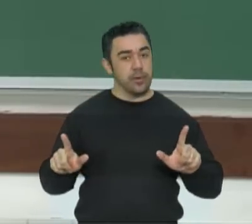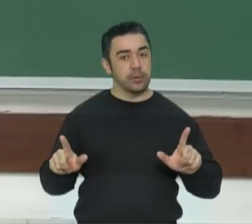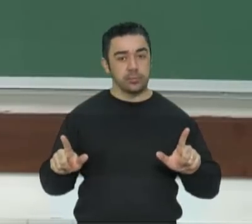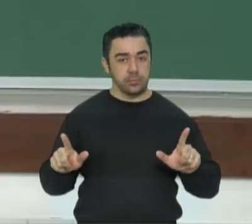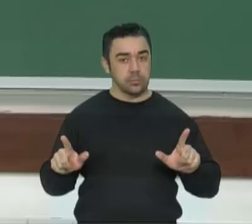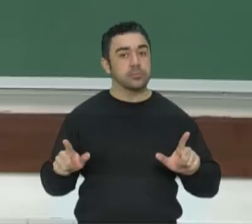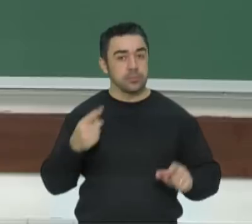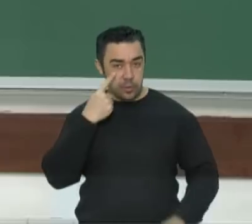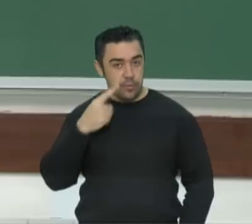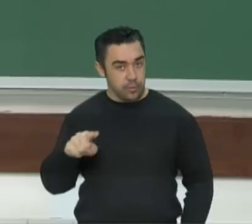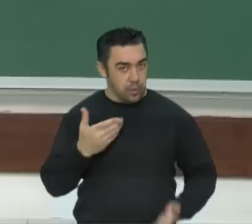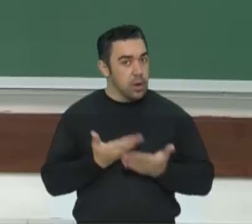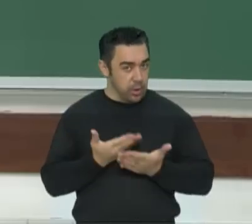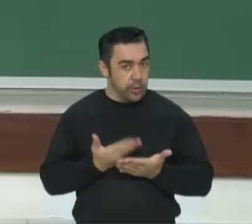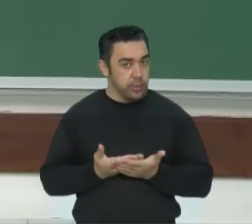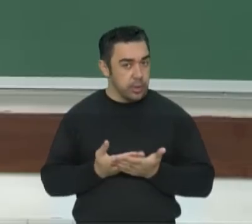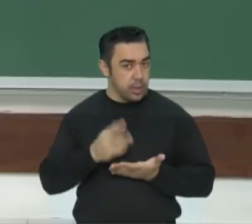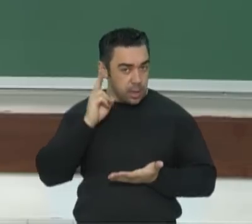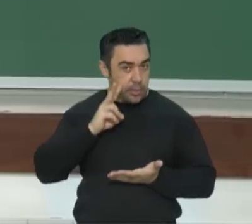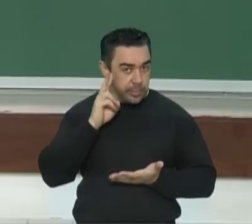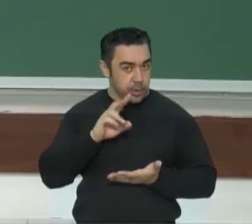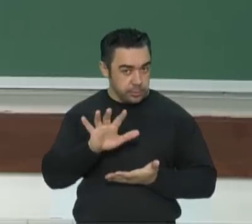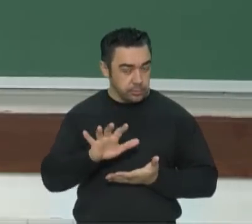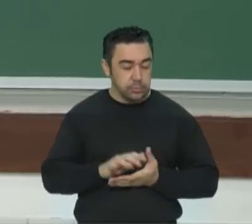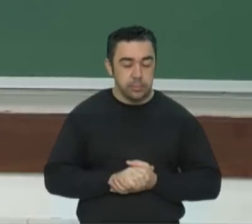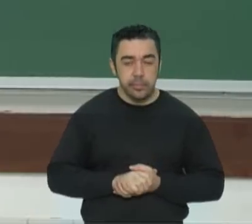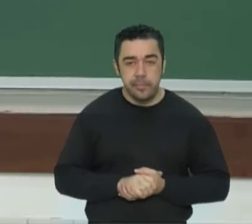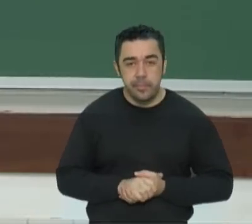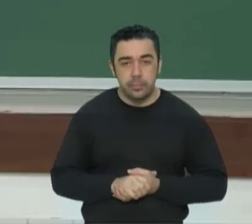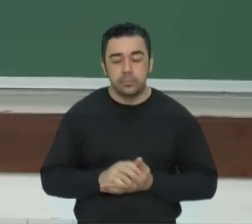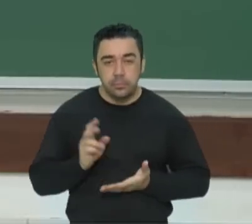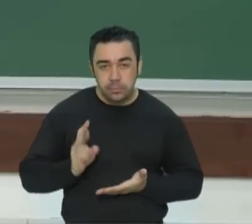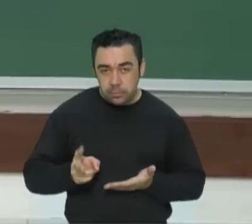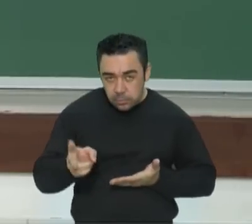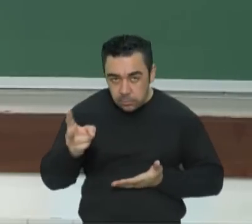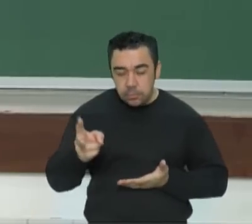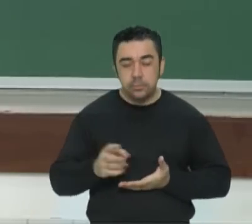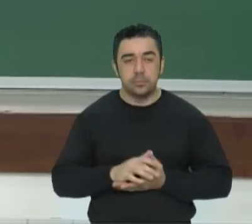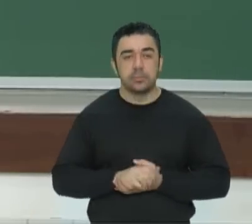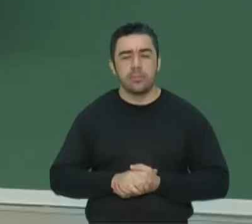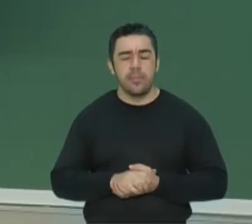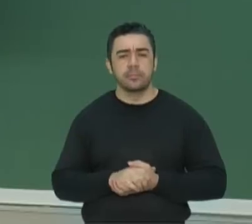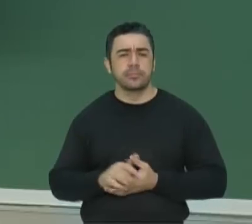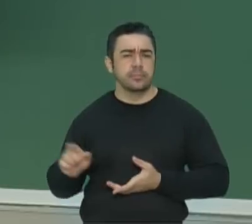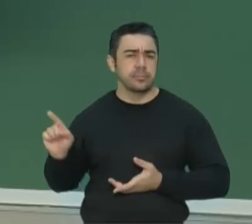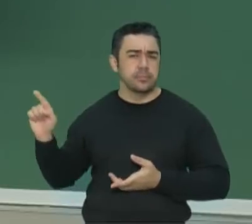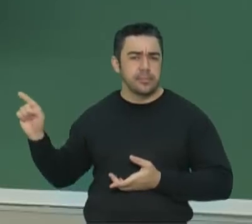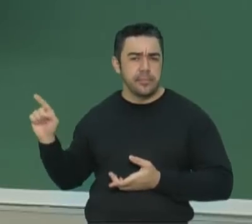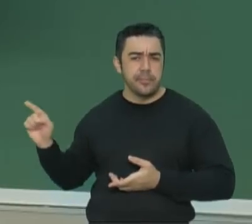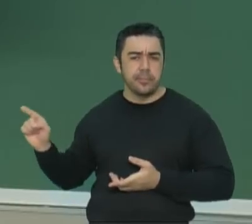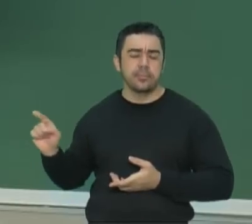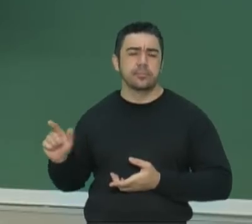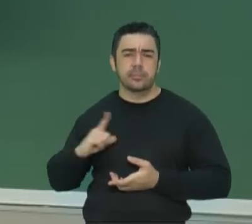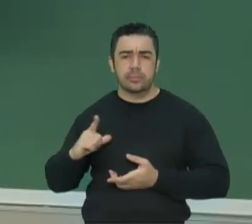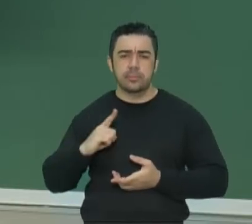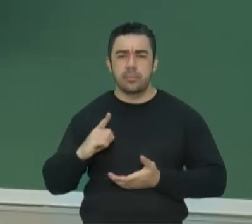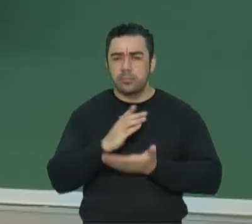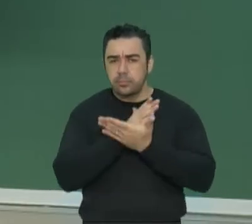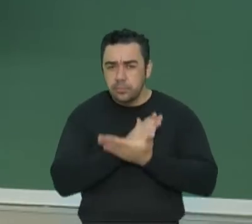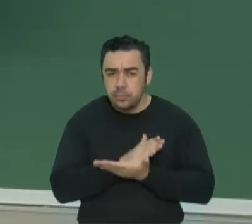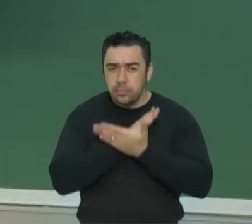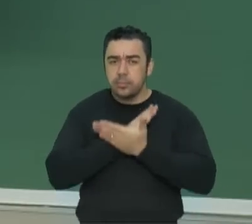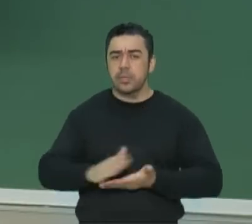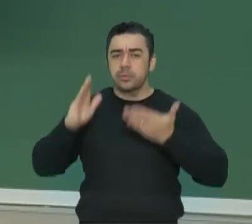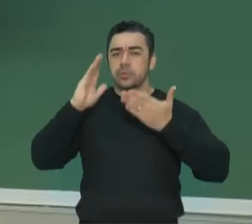Você viu isso nas aulas, lembrou? Isso aí, pra gente continuar. As declarações que abriram a Guerra